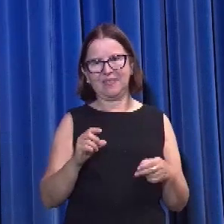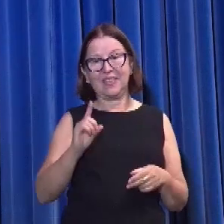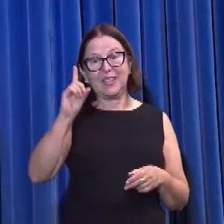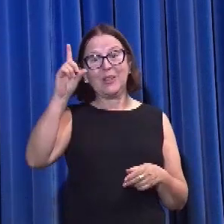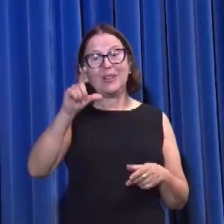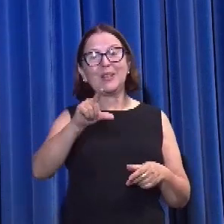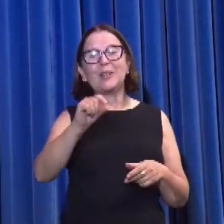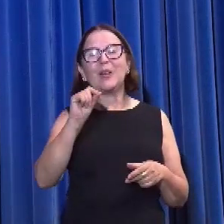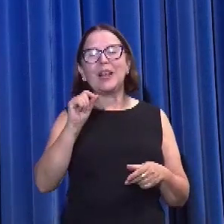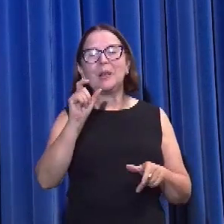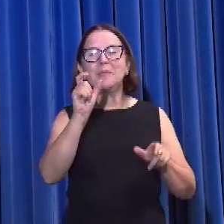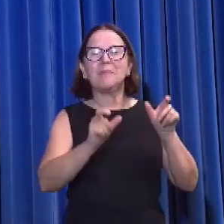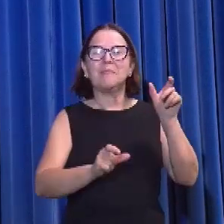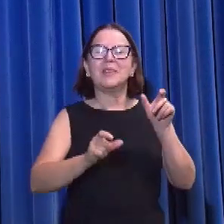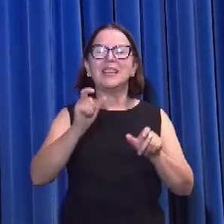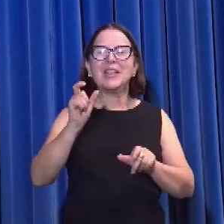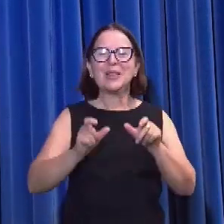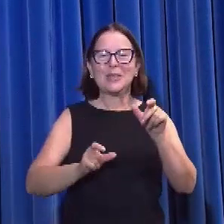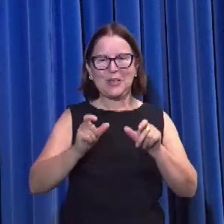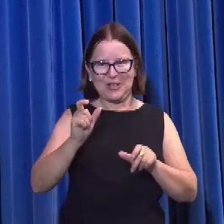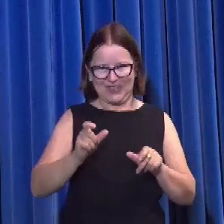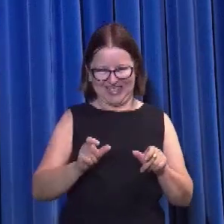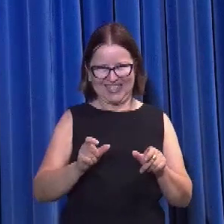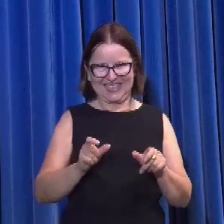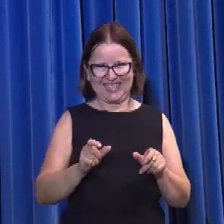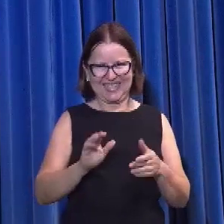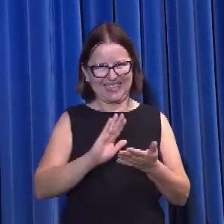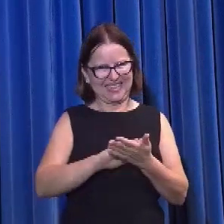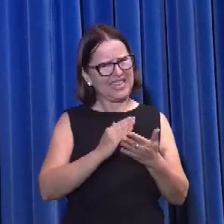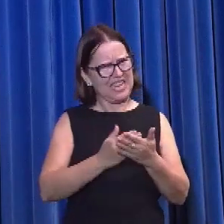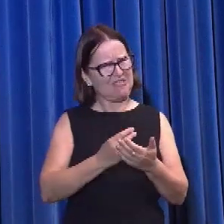Deus escolhe pessoas.